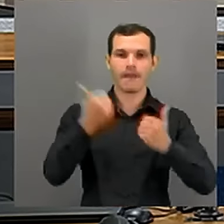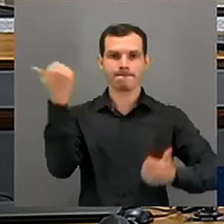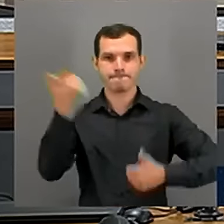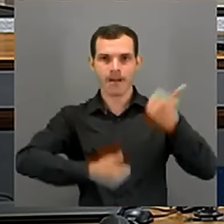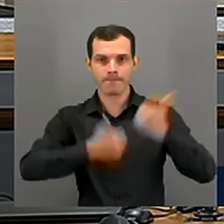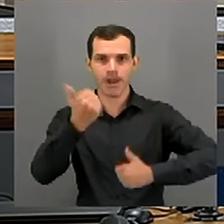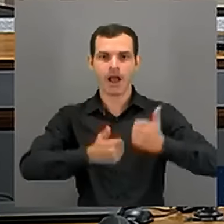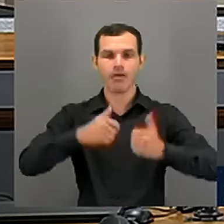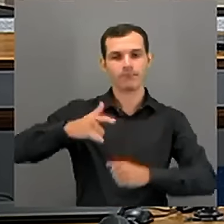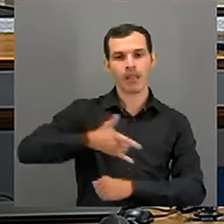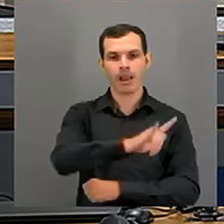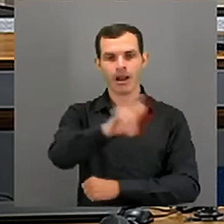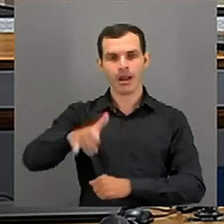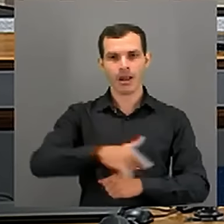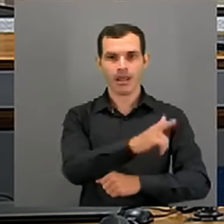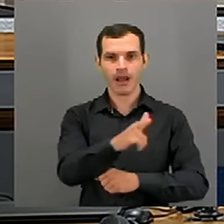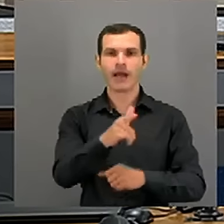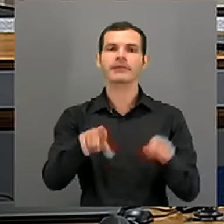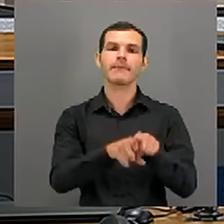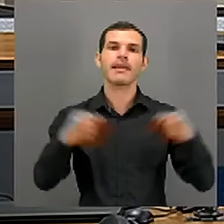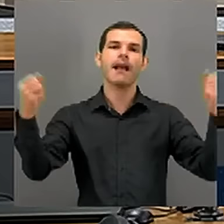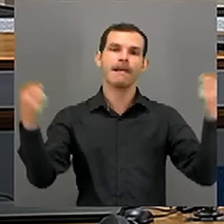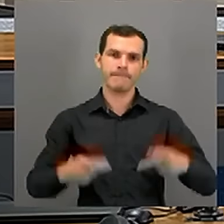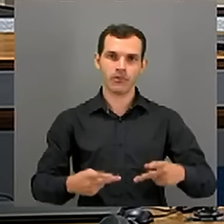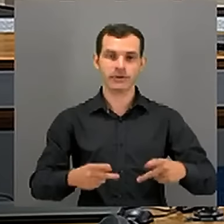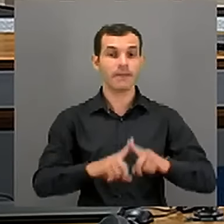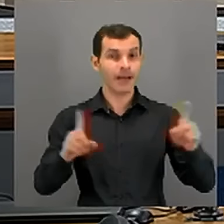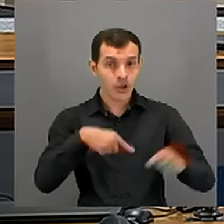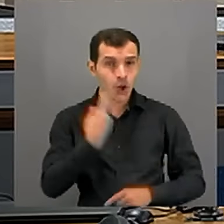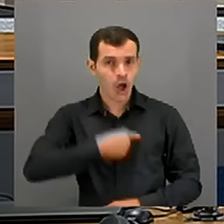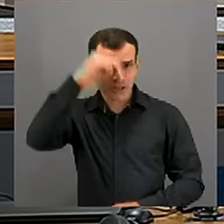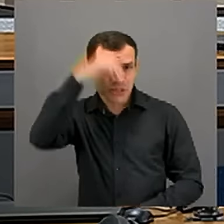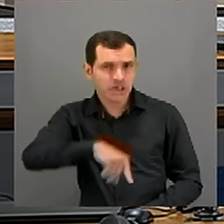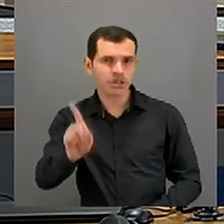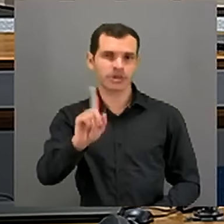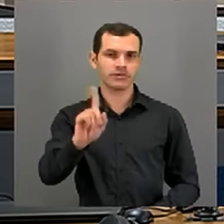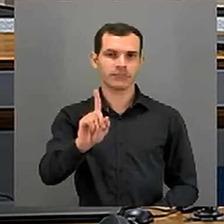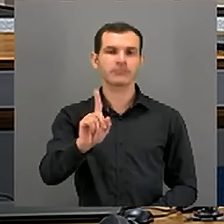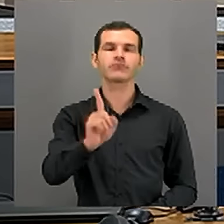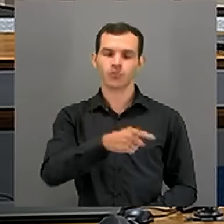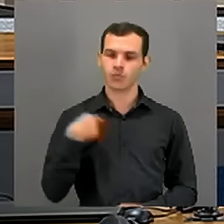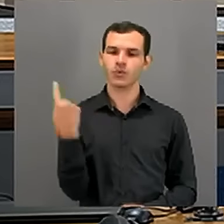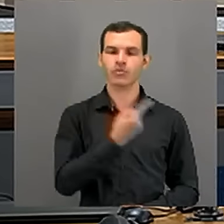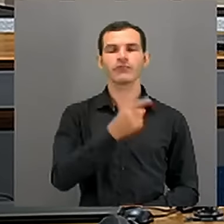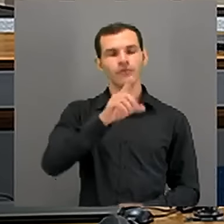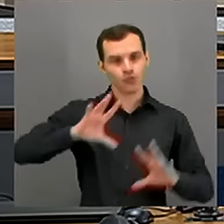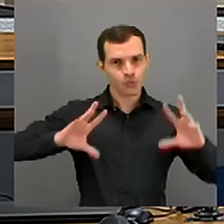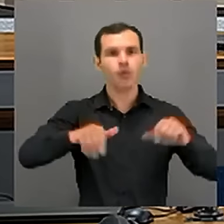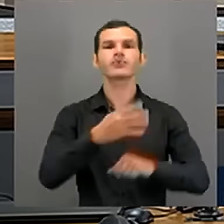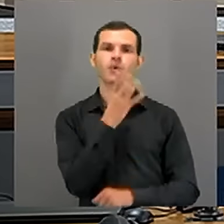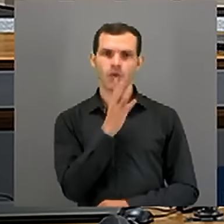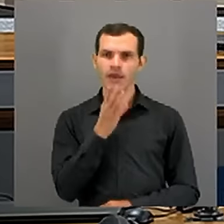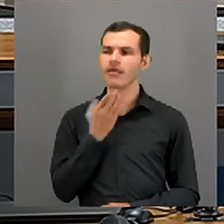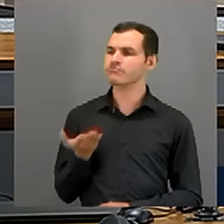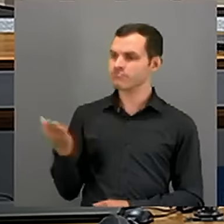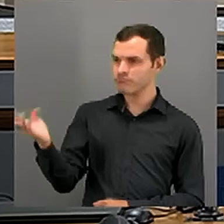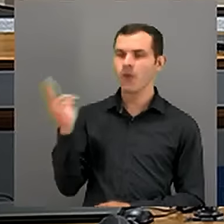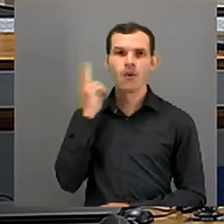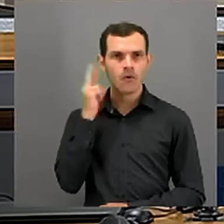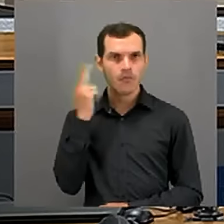de apostas esportivas. Mas desistir nós não vamos. Todo mundo conhece Romário, todo mundo